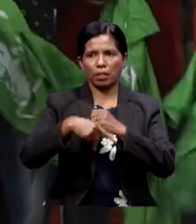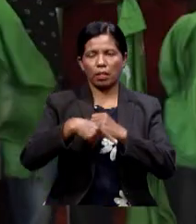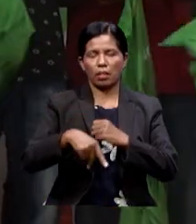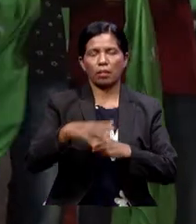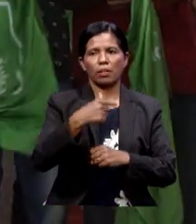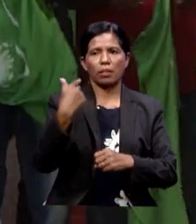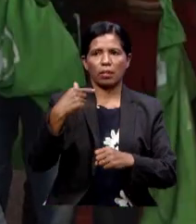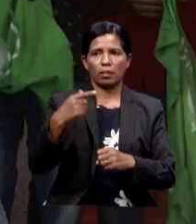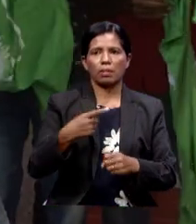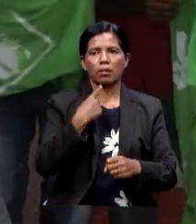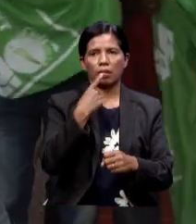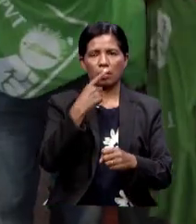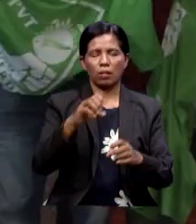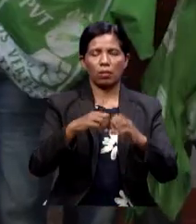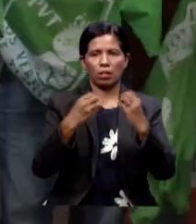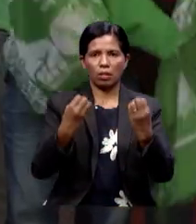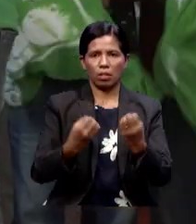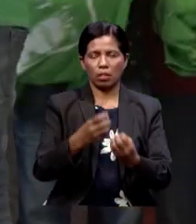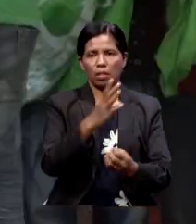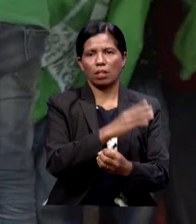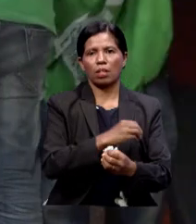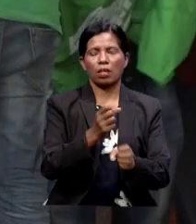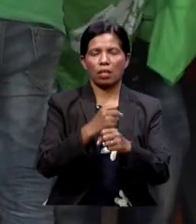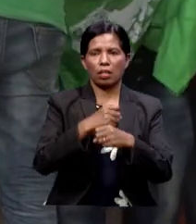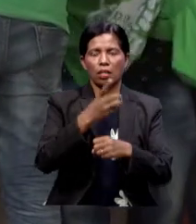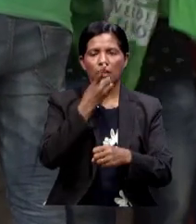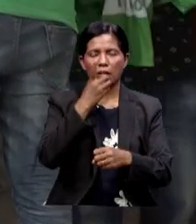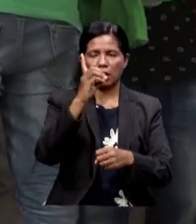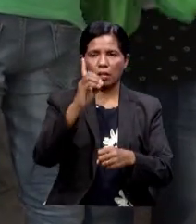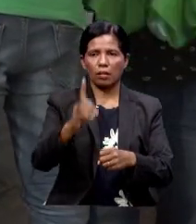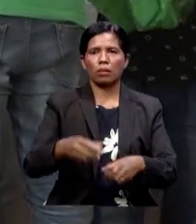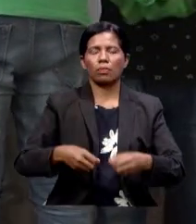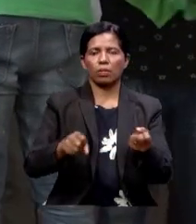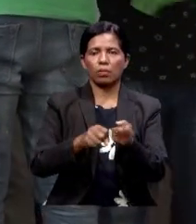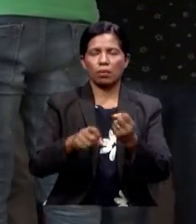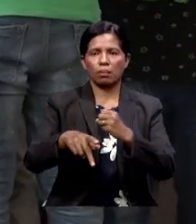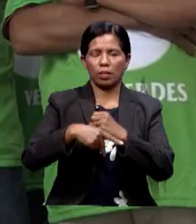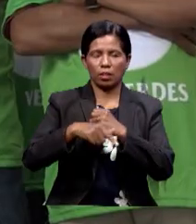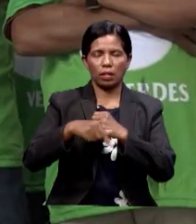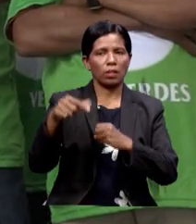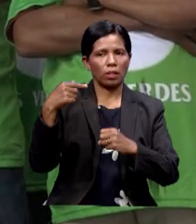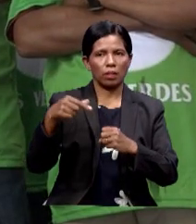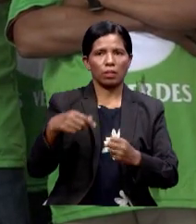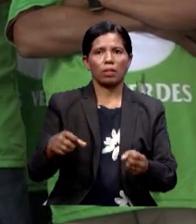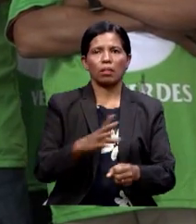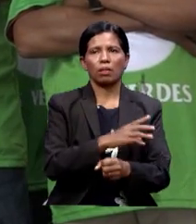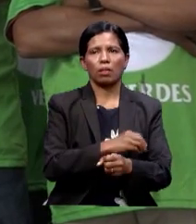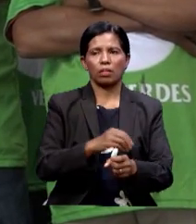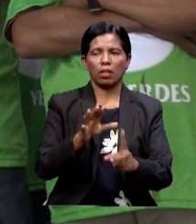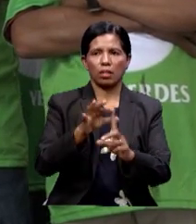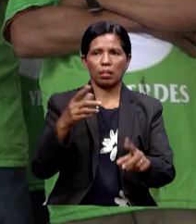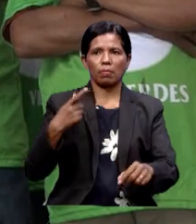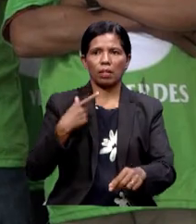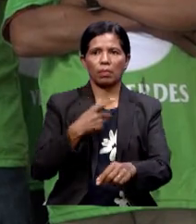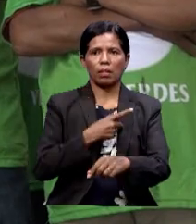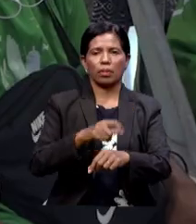informa, organização Soldado Tigre Verdes nem, halo declaração ato foi apoio para Partidos Verdes, onde compete eleição parlamentar